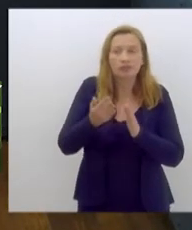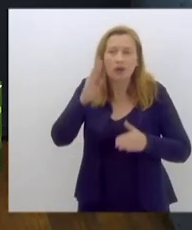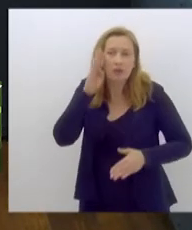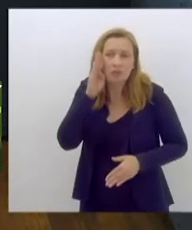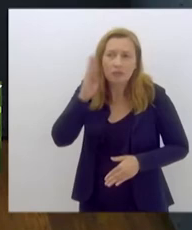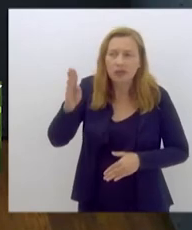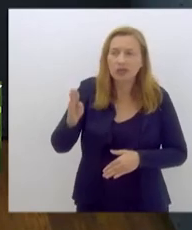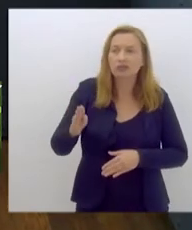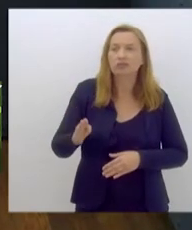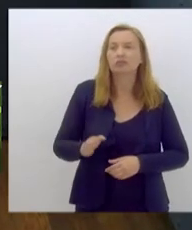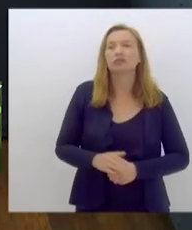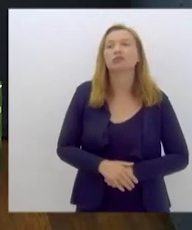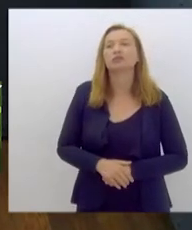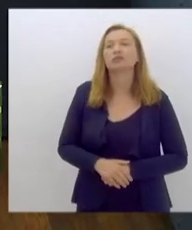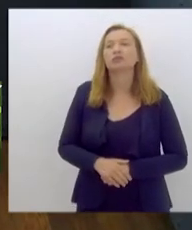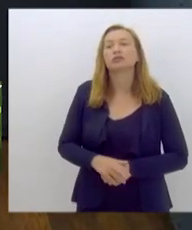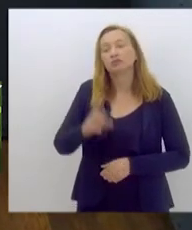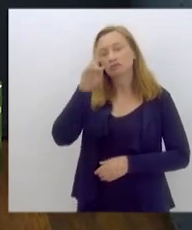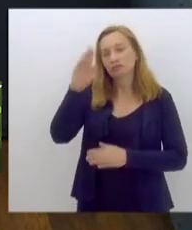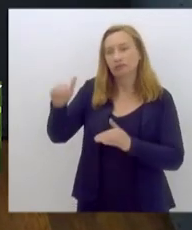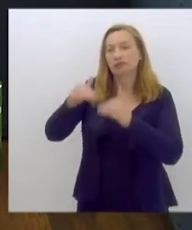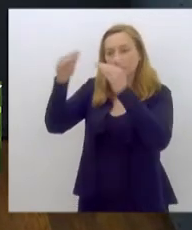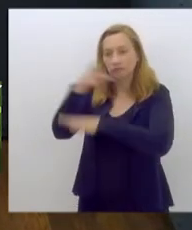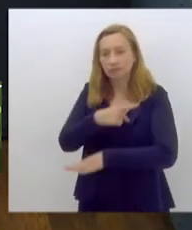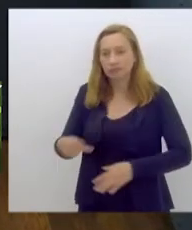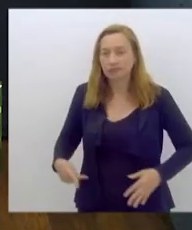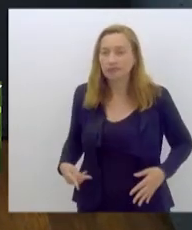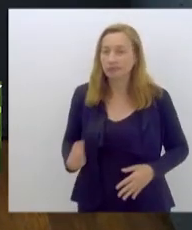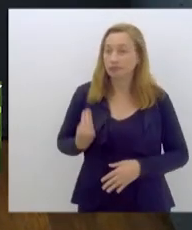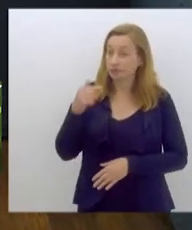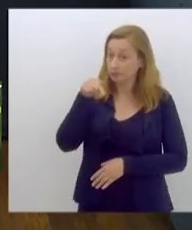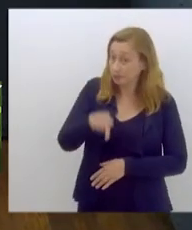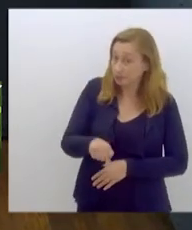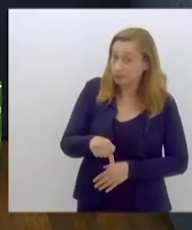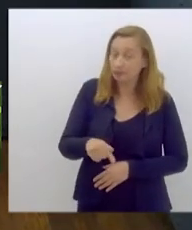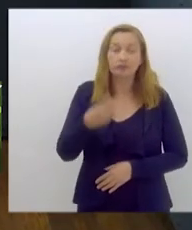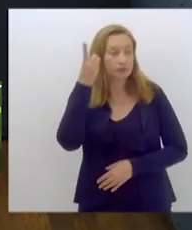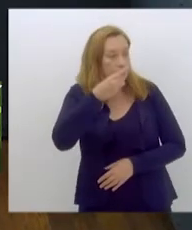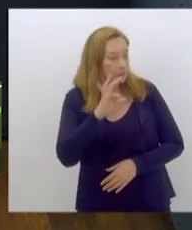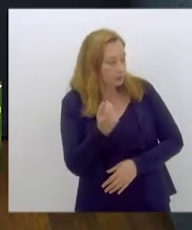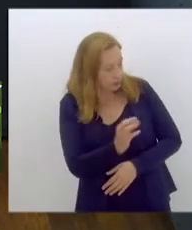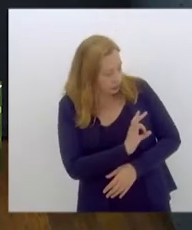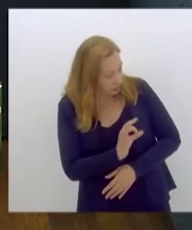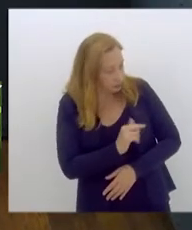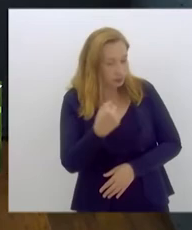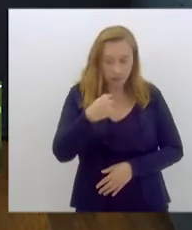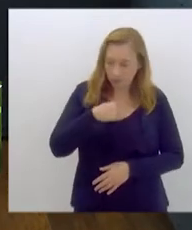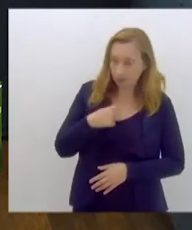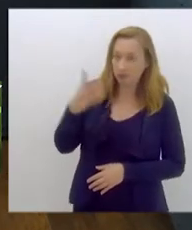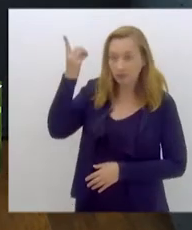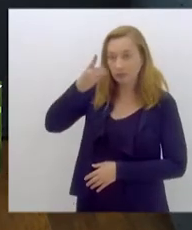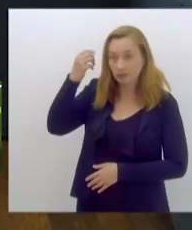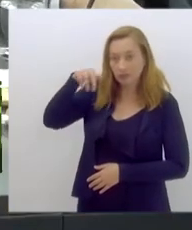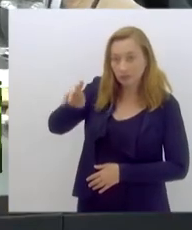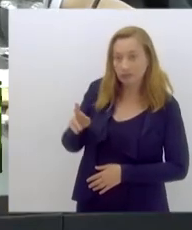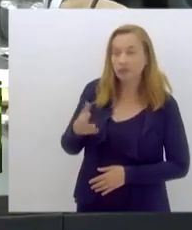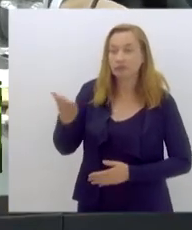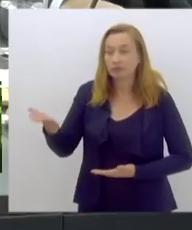mais importante. Vossa Excelência está aqui presente. Deputada Marta Rocha, eu, deputada